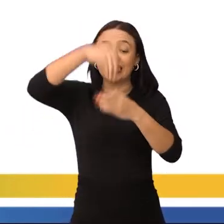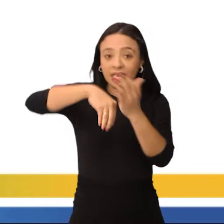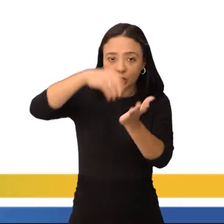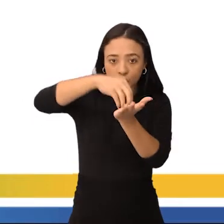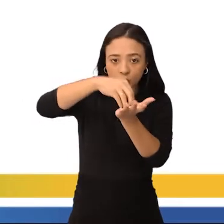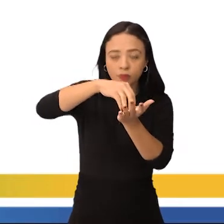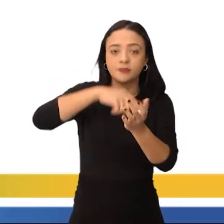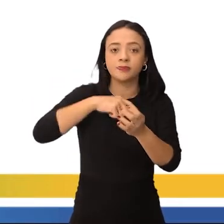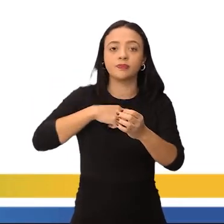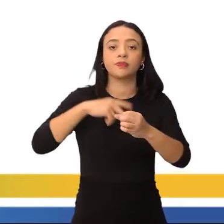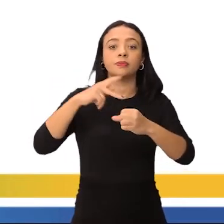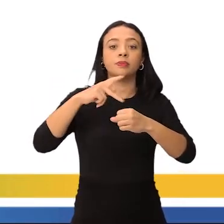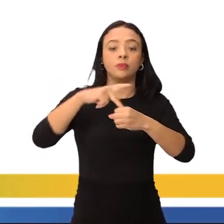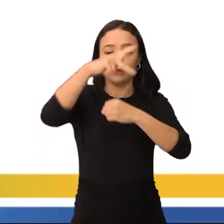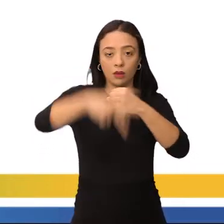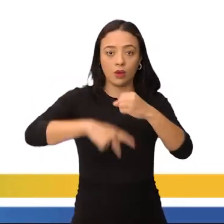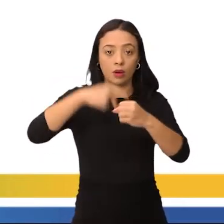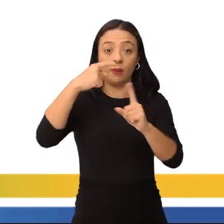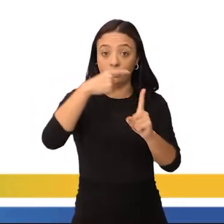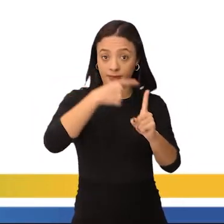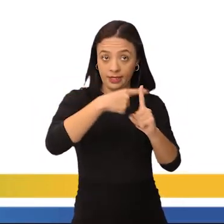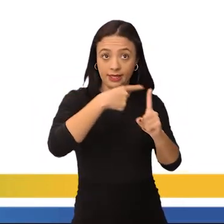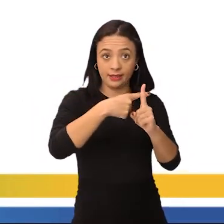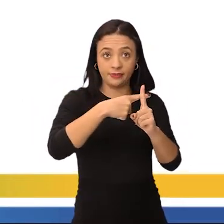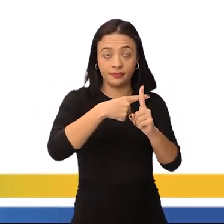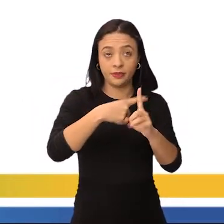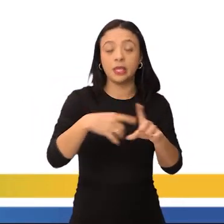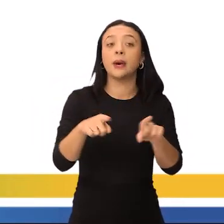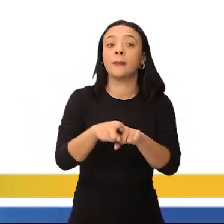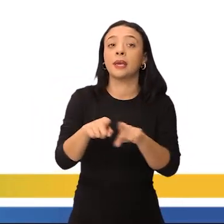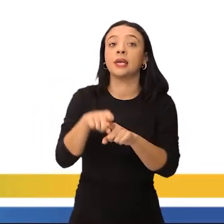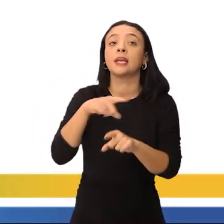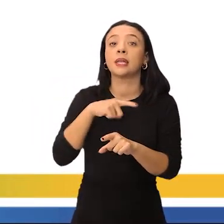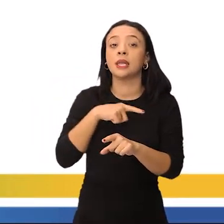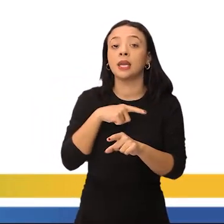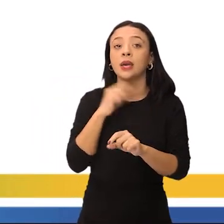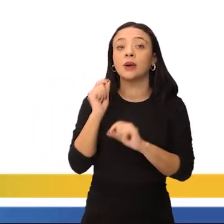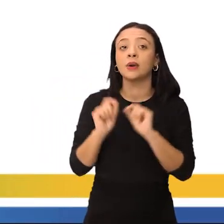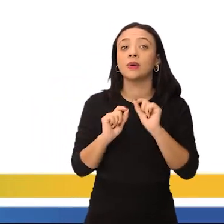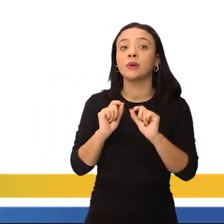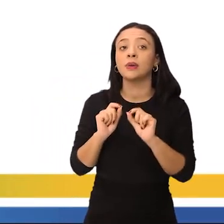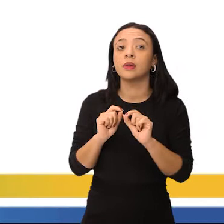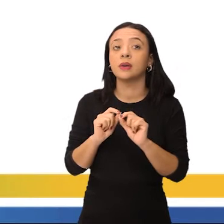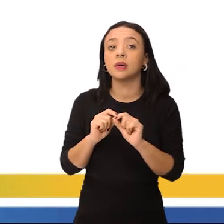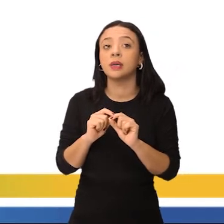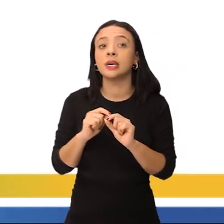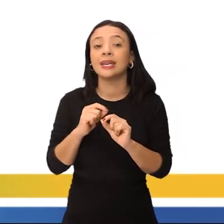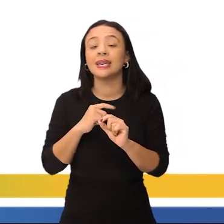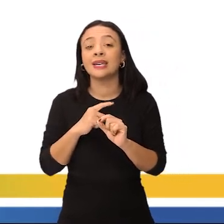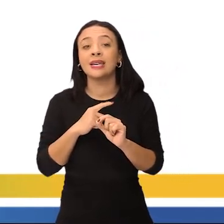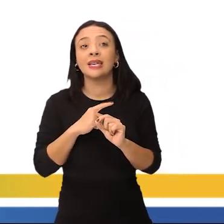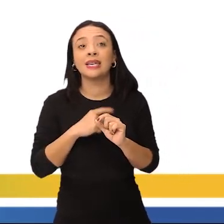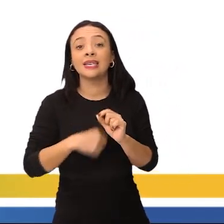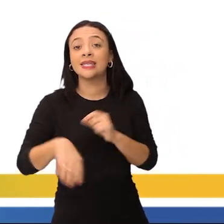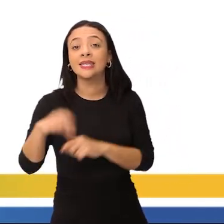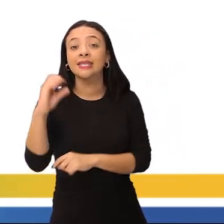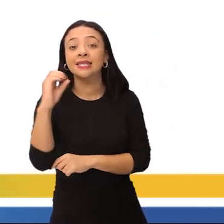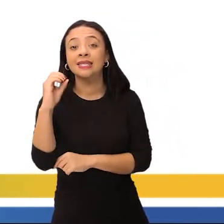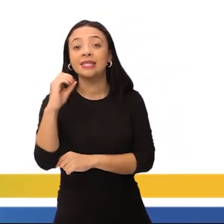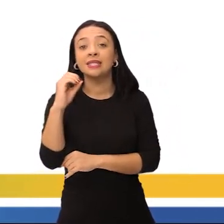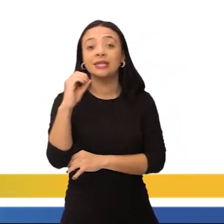que é será representado pelo sinal demais e além do próton vamos ter cargas